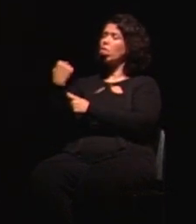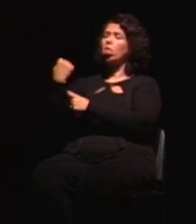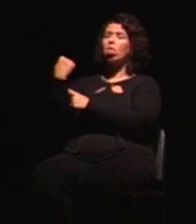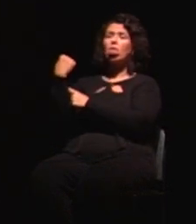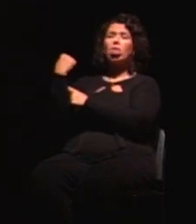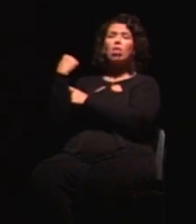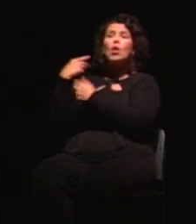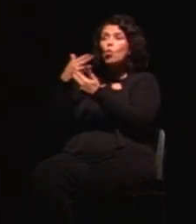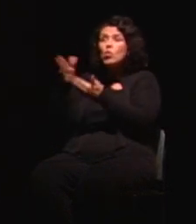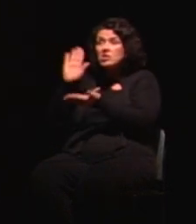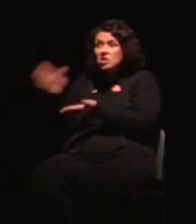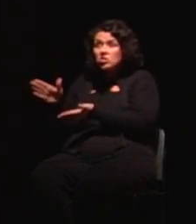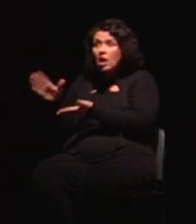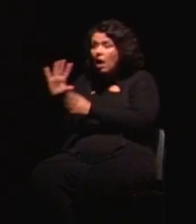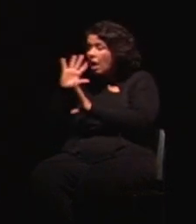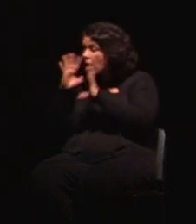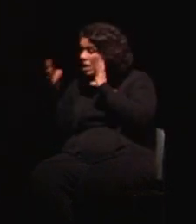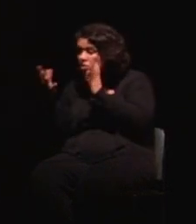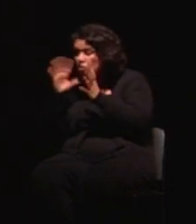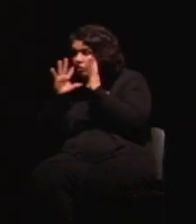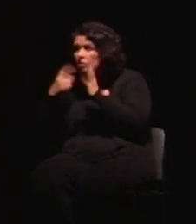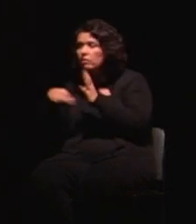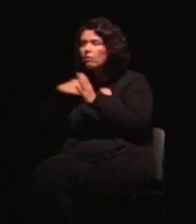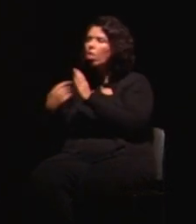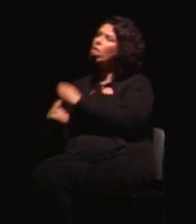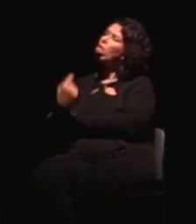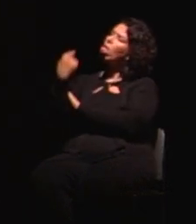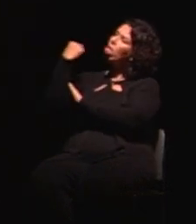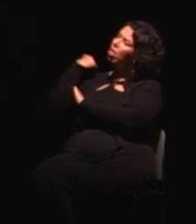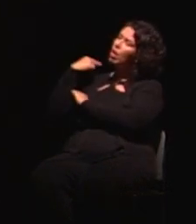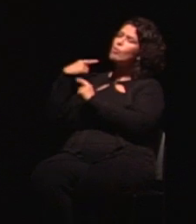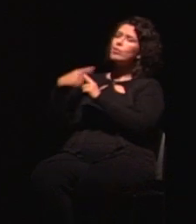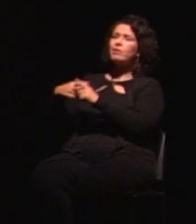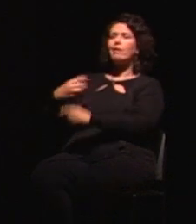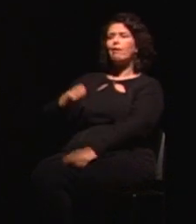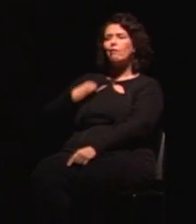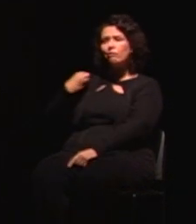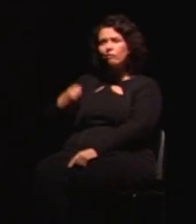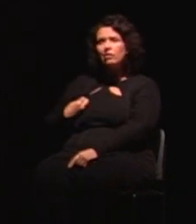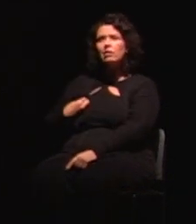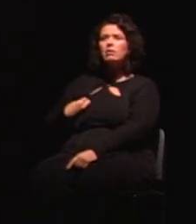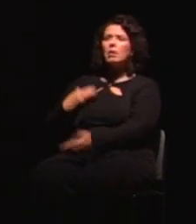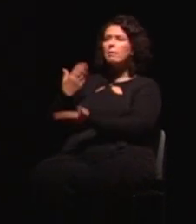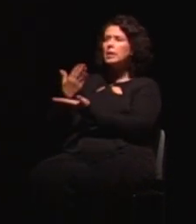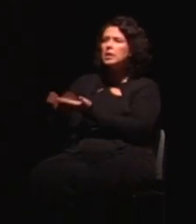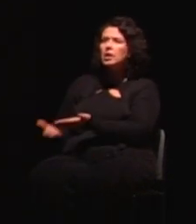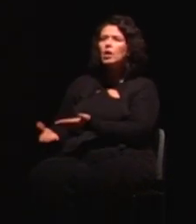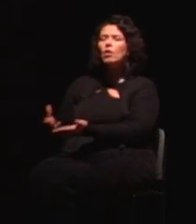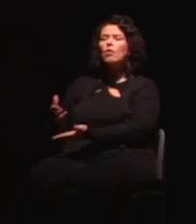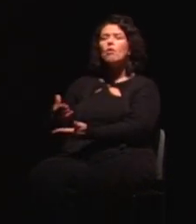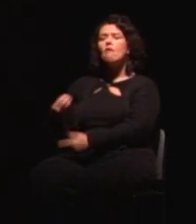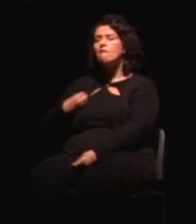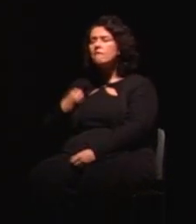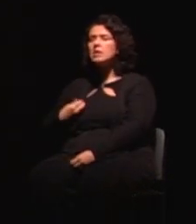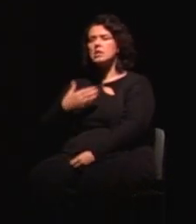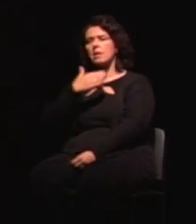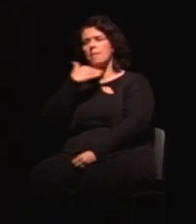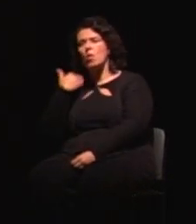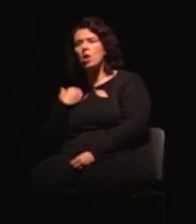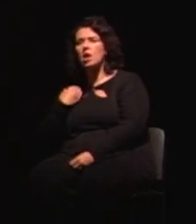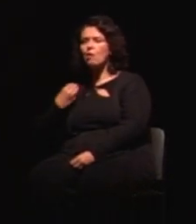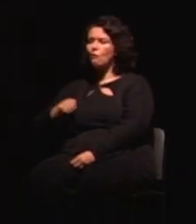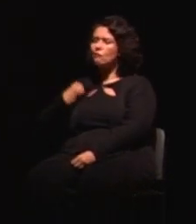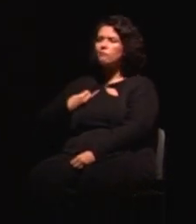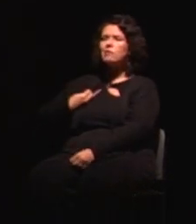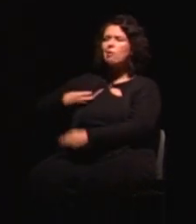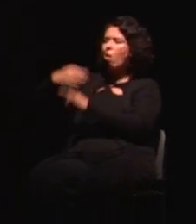coisas que custou vida, custou castigo, custou tortura e tal. Então, a gente não pode